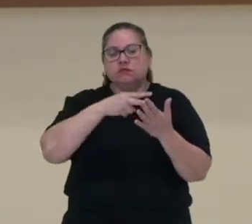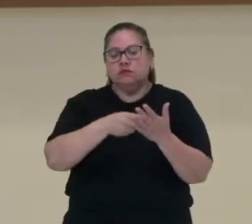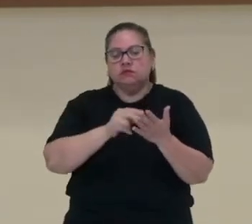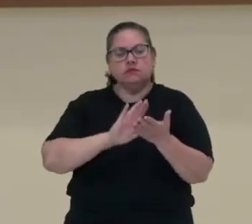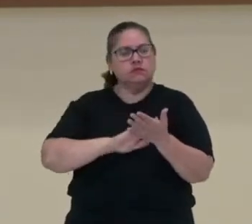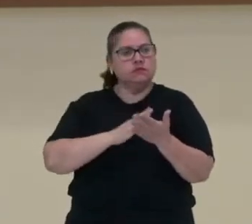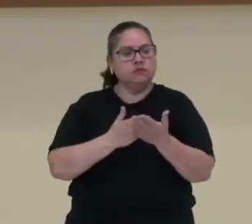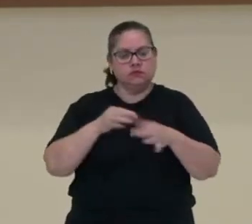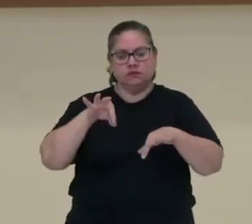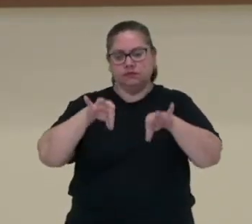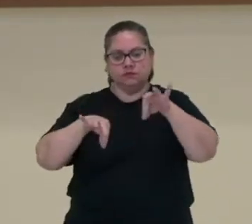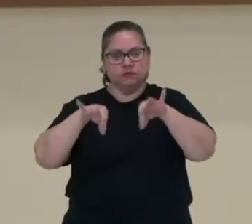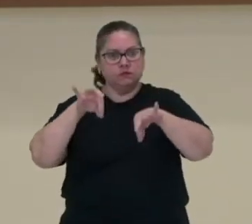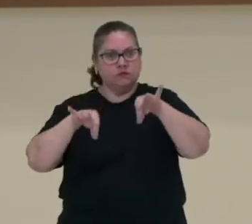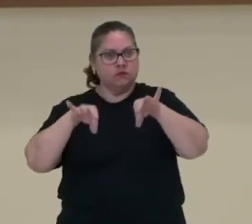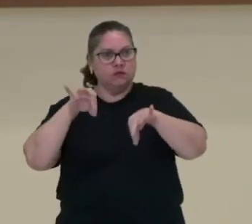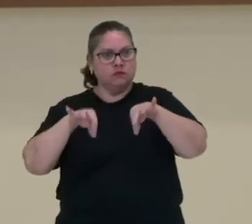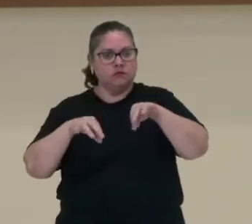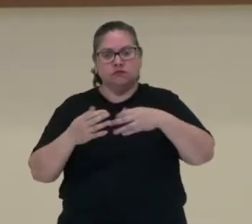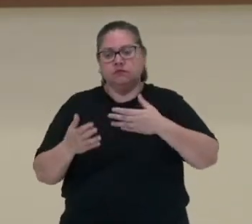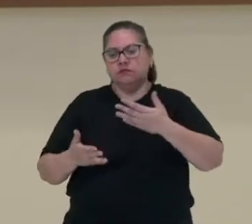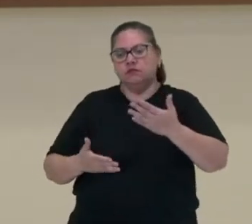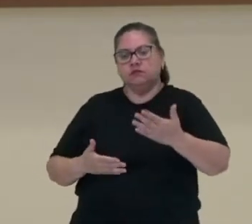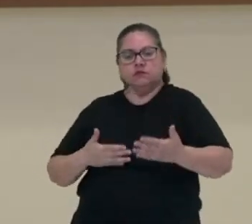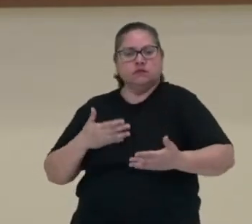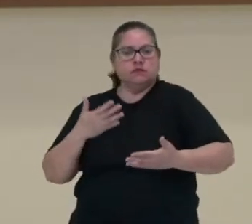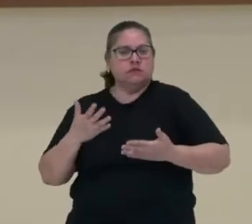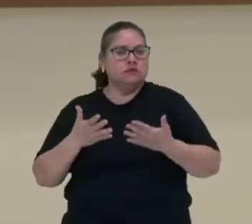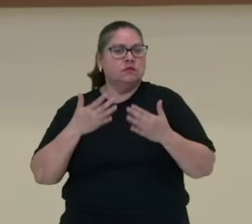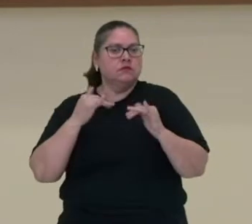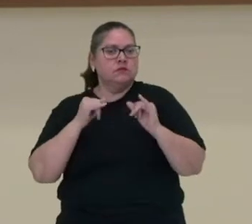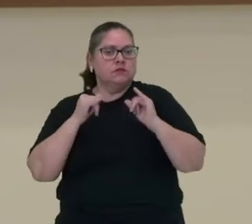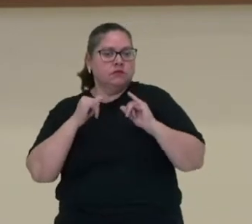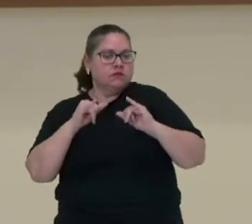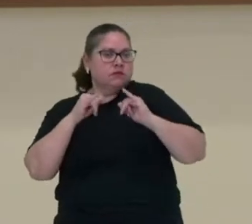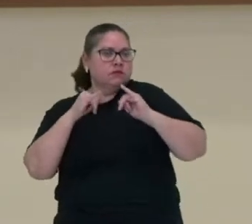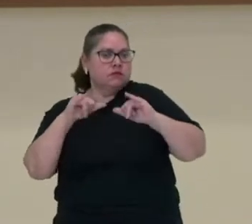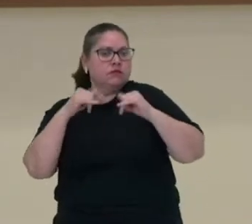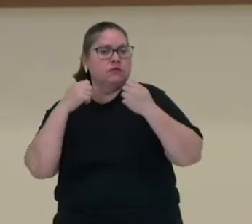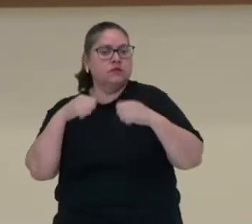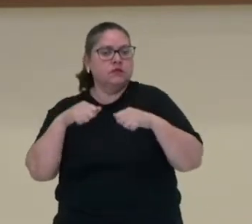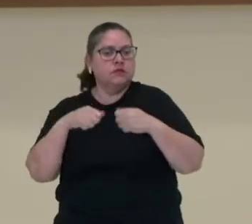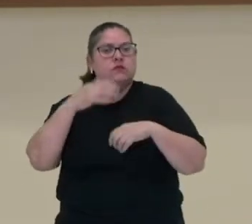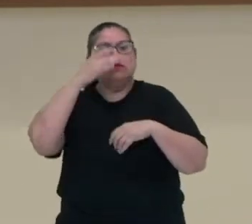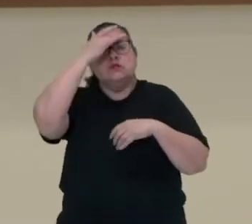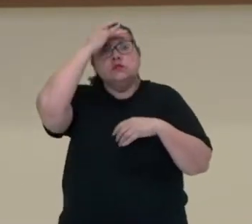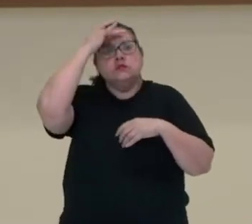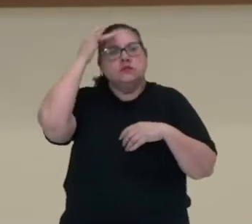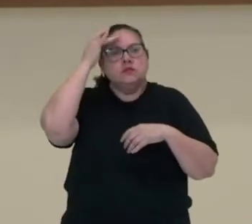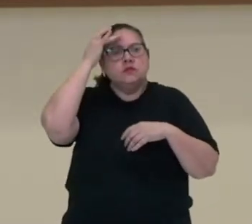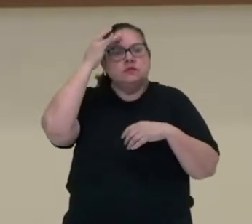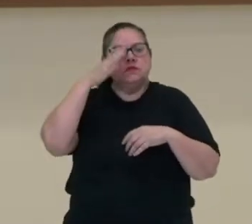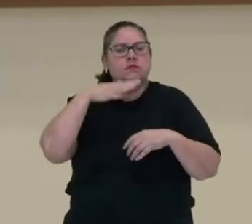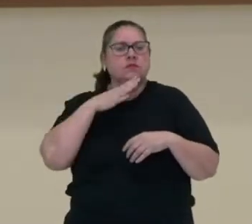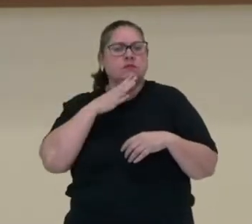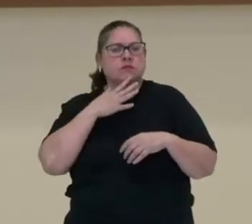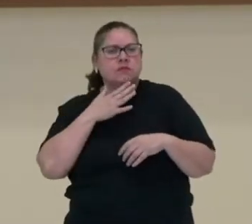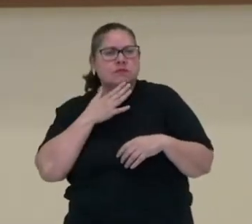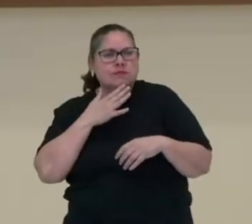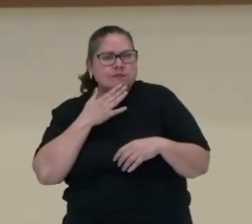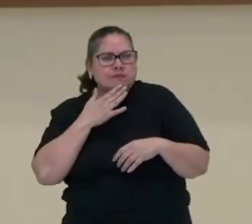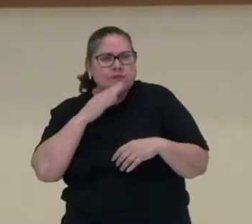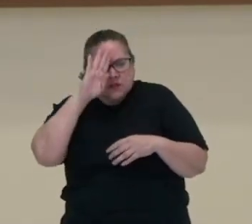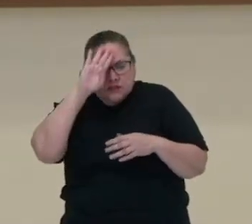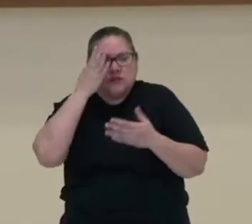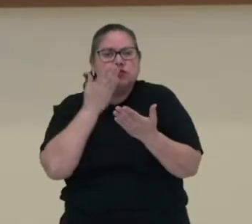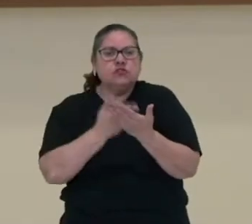interpretar teatro e tal, né? Você vai interpretar a sua mensagem para que as pessoas confiem, entendam e